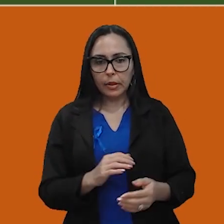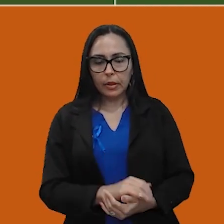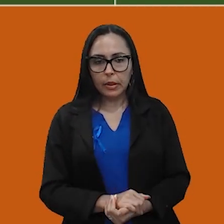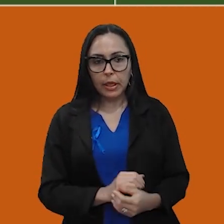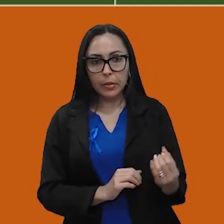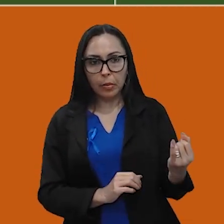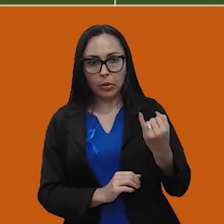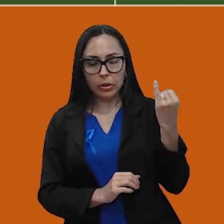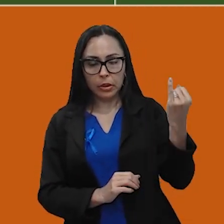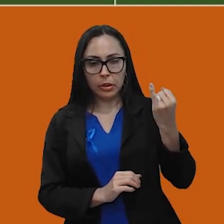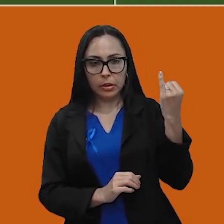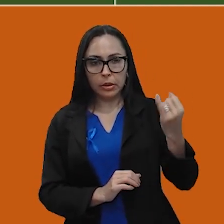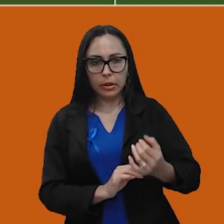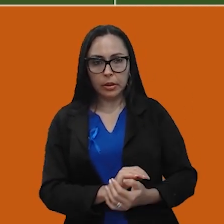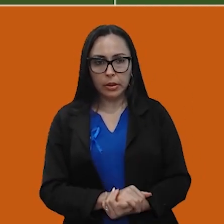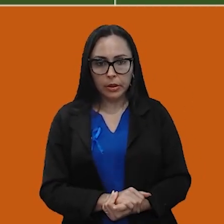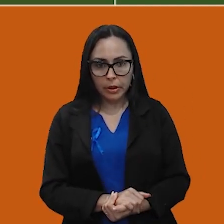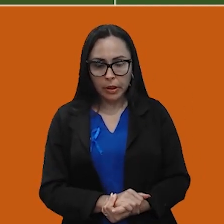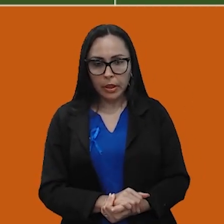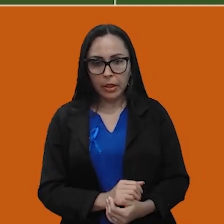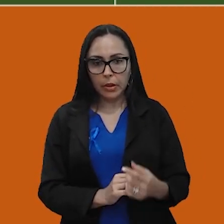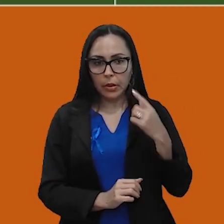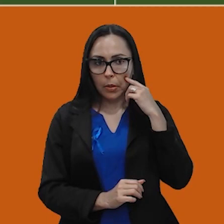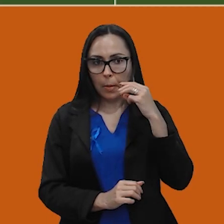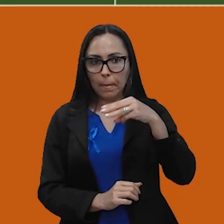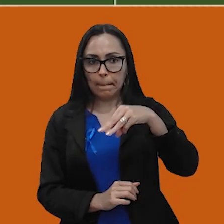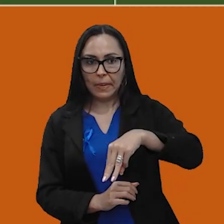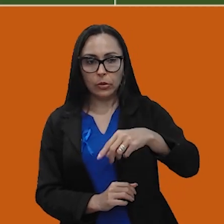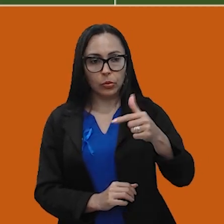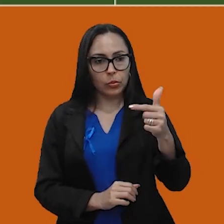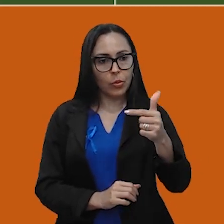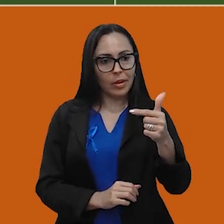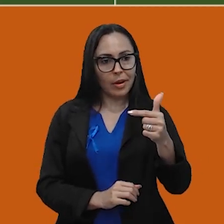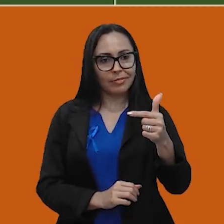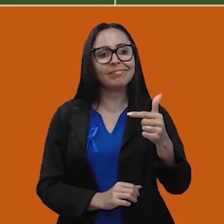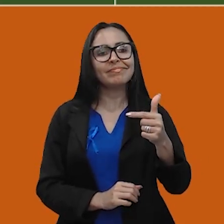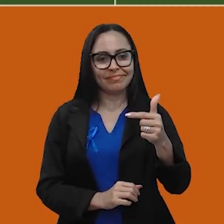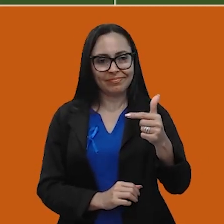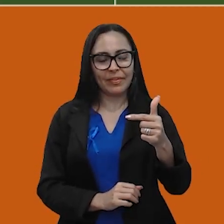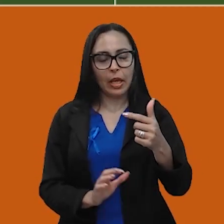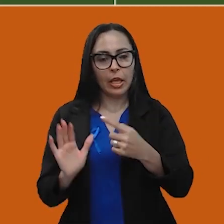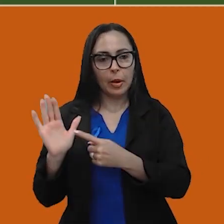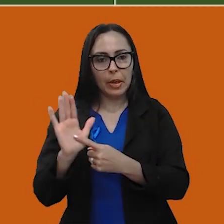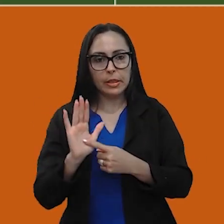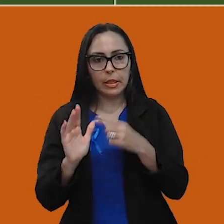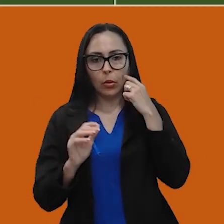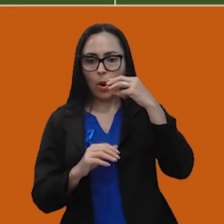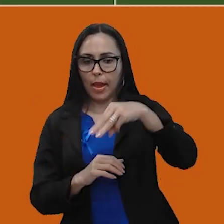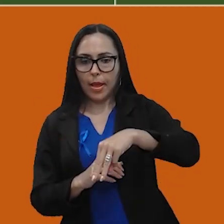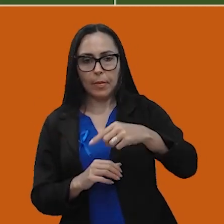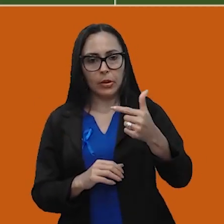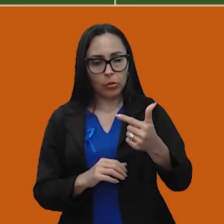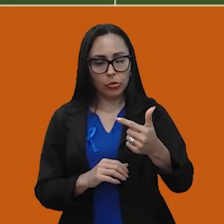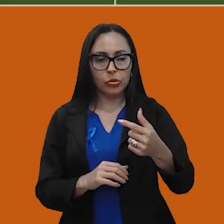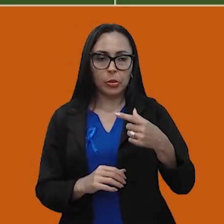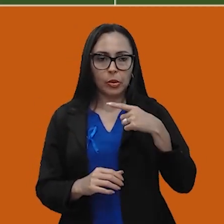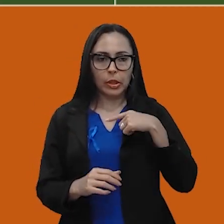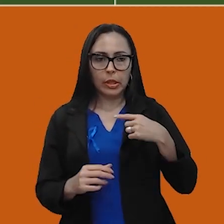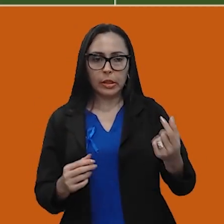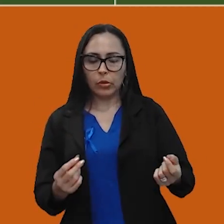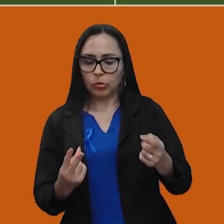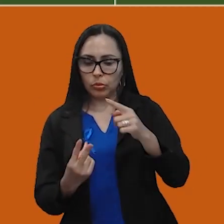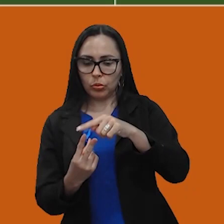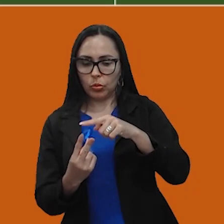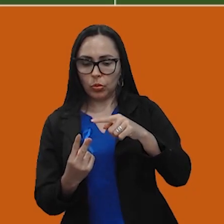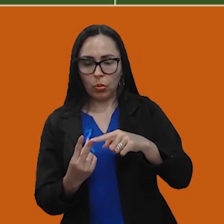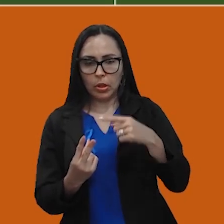de medida diária é o metro quadrado. E aí a gente representa pelo M2, porque eu tenho duas unidades,